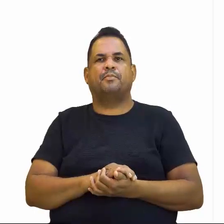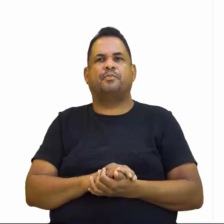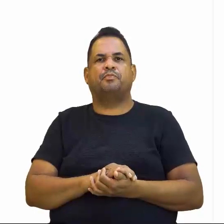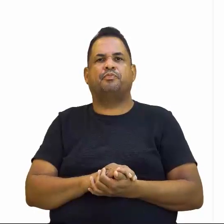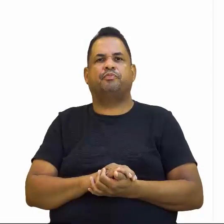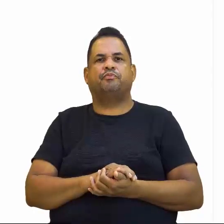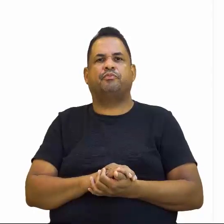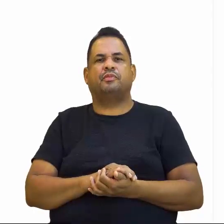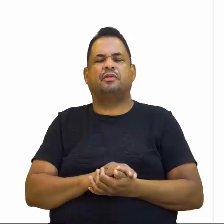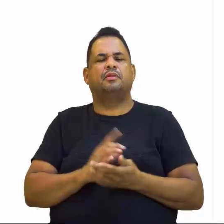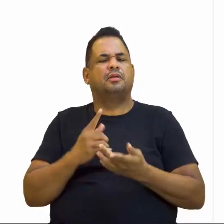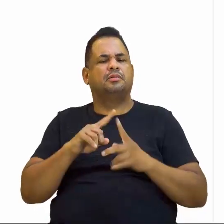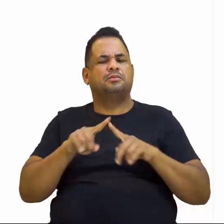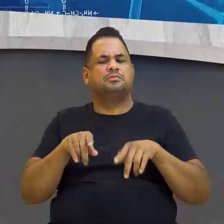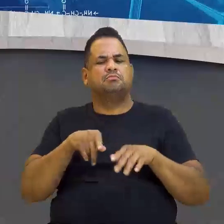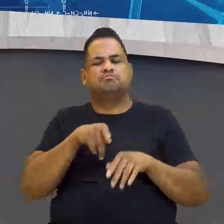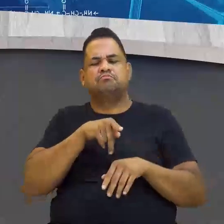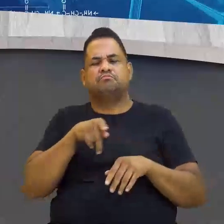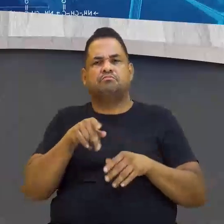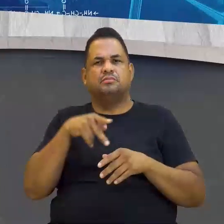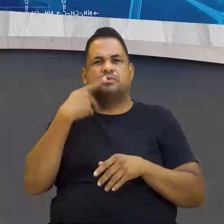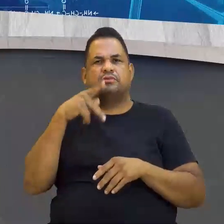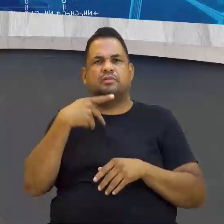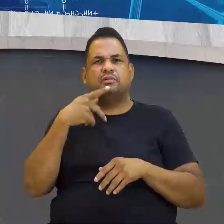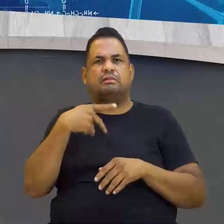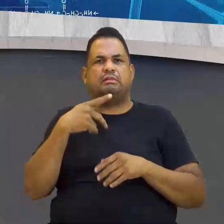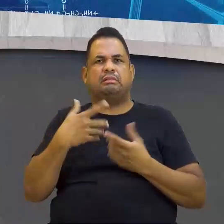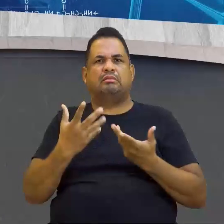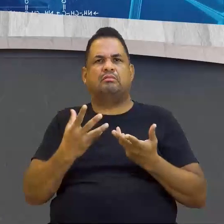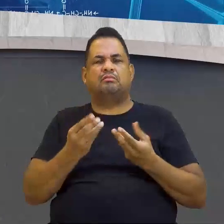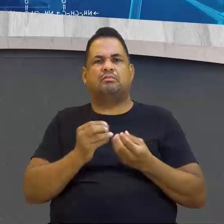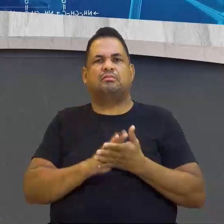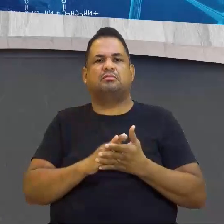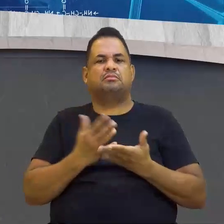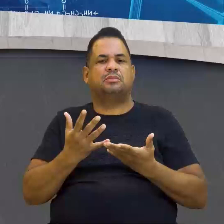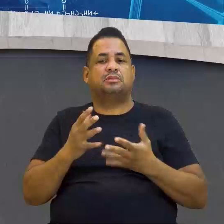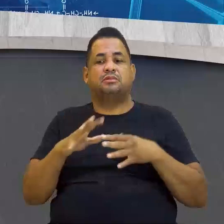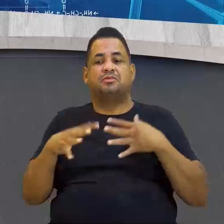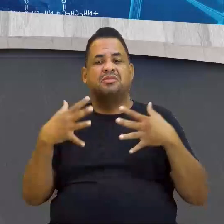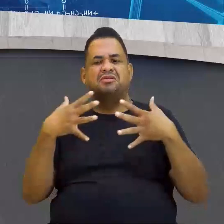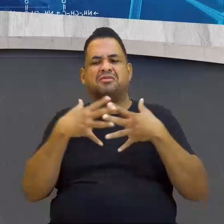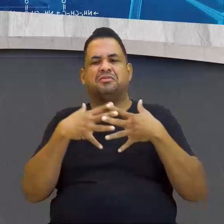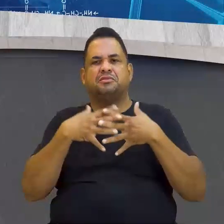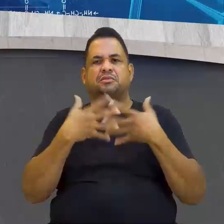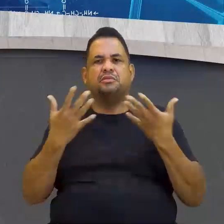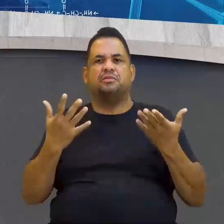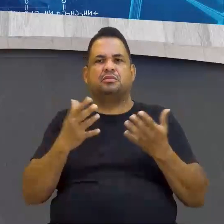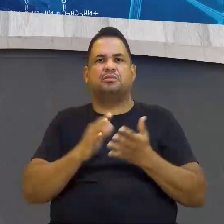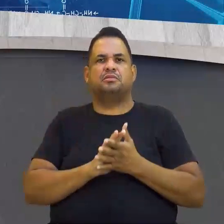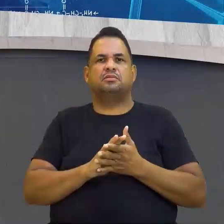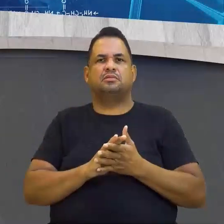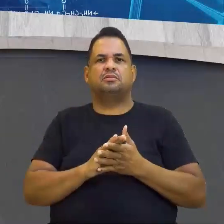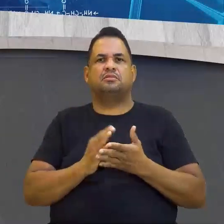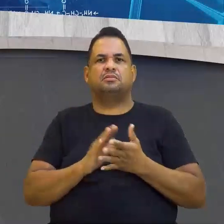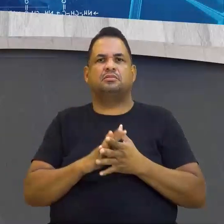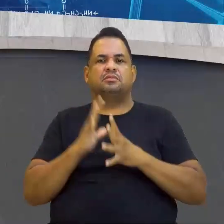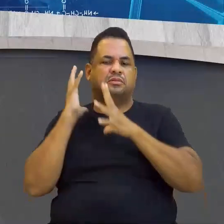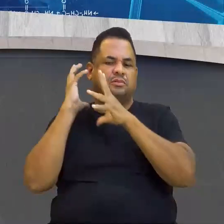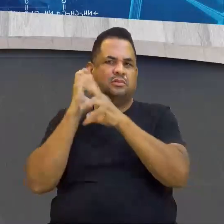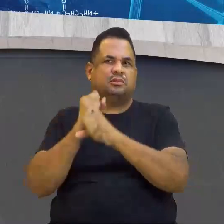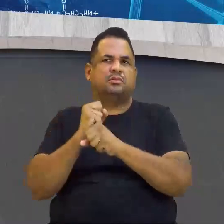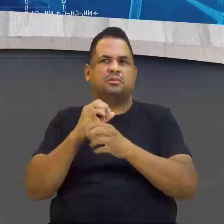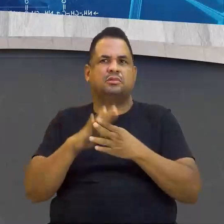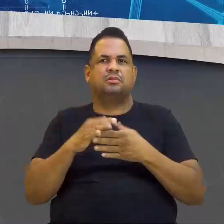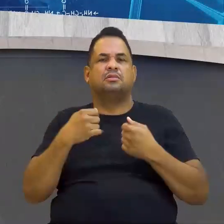Nossa, professora, a senhora falou tanto que eu já até me perdi nessa aula. Não tem problema não, a gente vai fazer uma pequena revisão. O